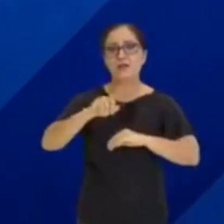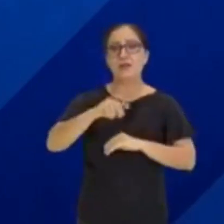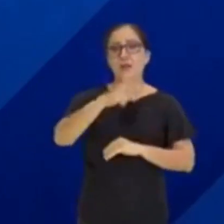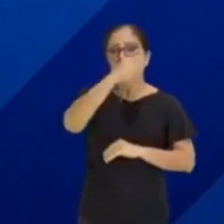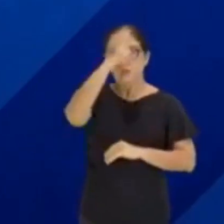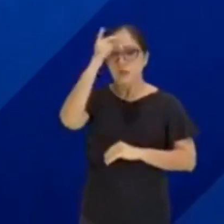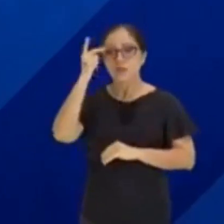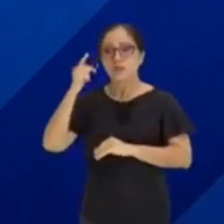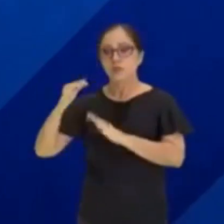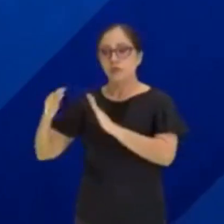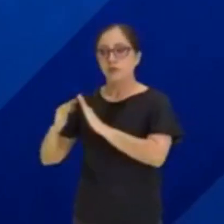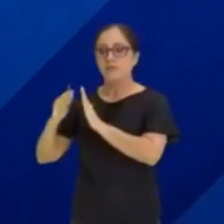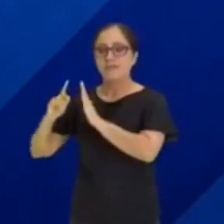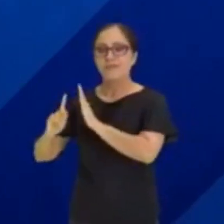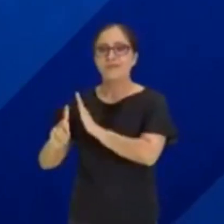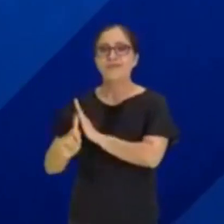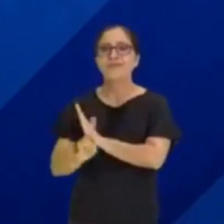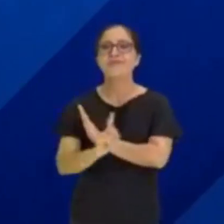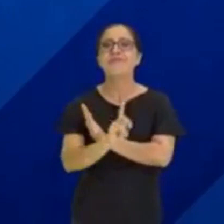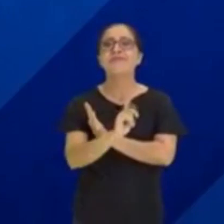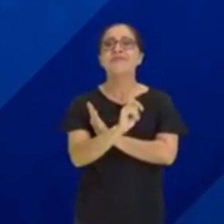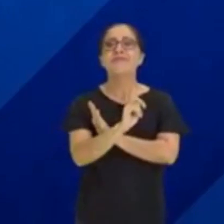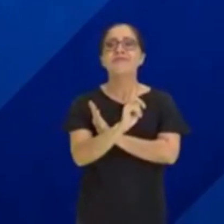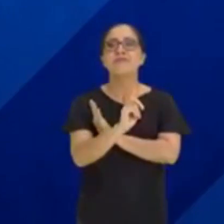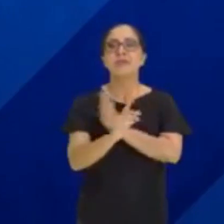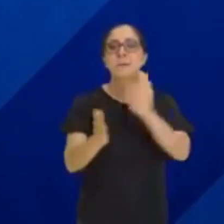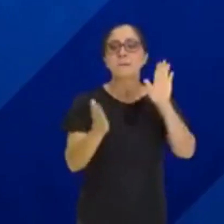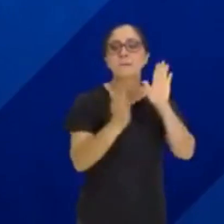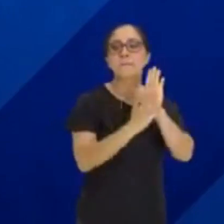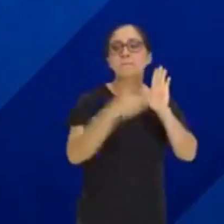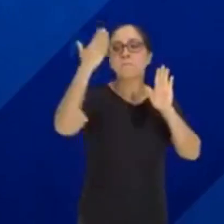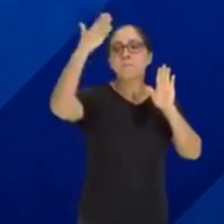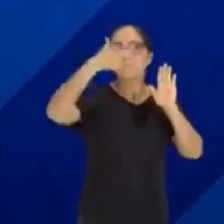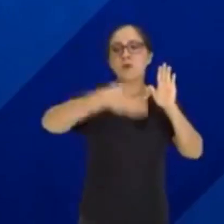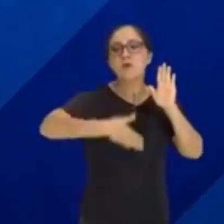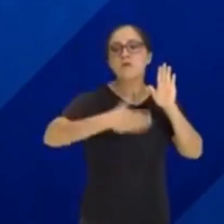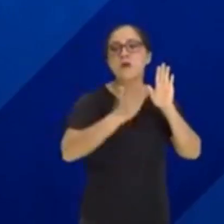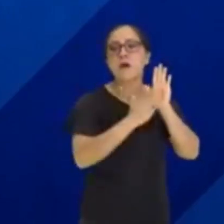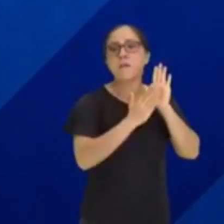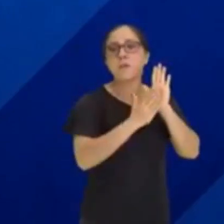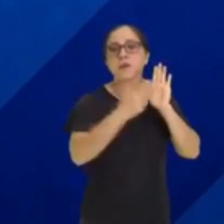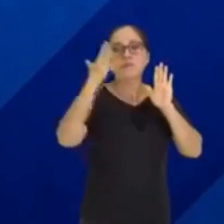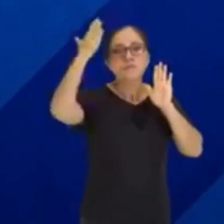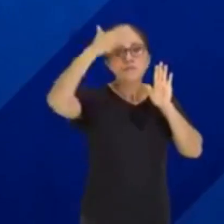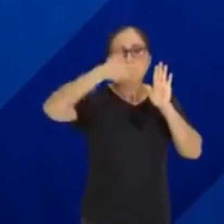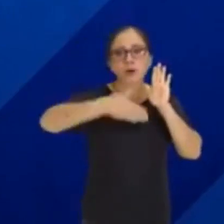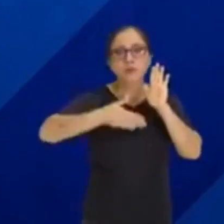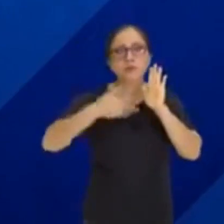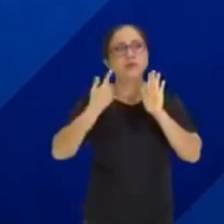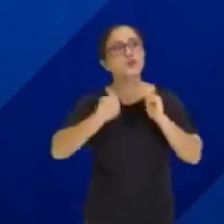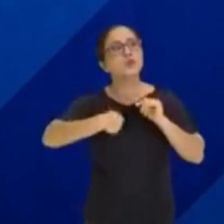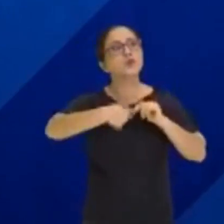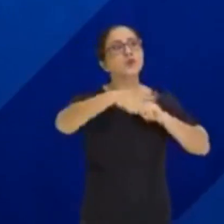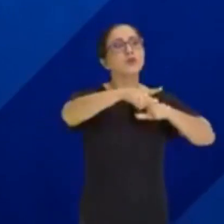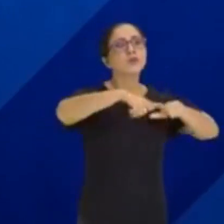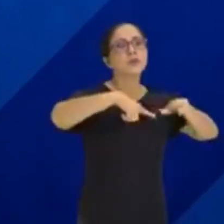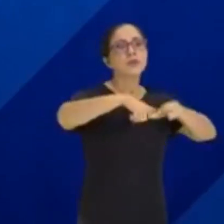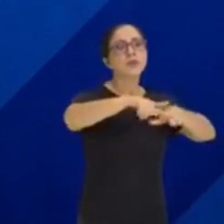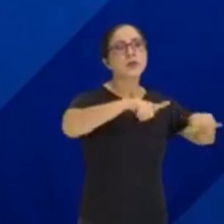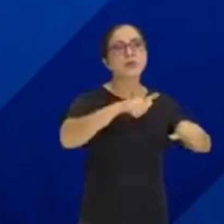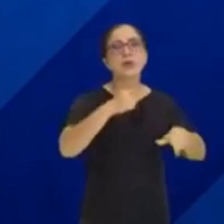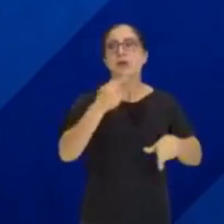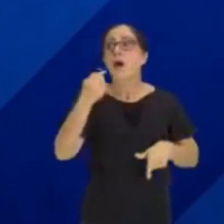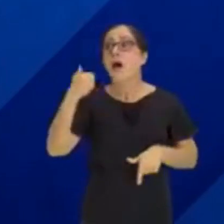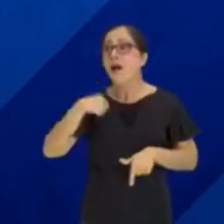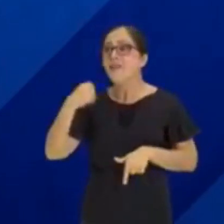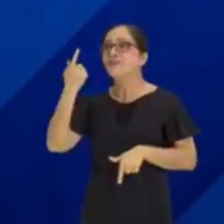suas casas se elas tivessem como comprovar que elas estavam se dirigindo ao trabalho, ao supermercado ou